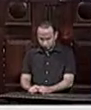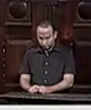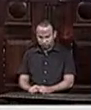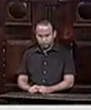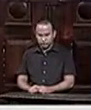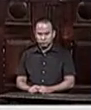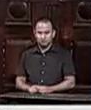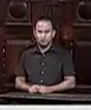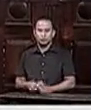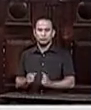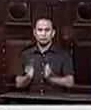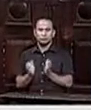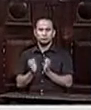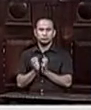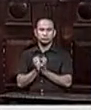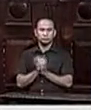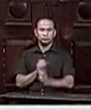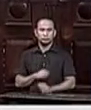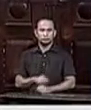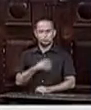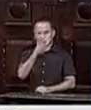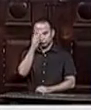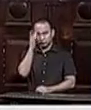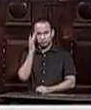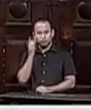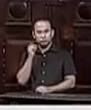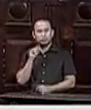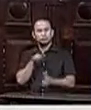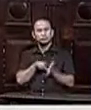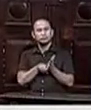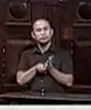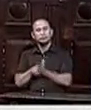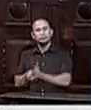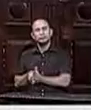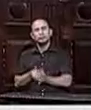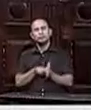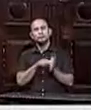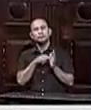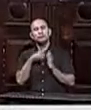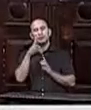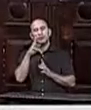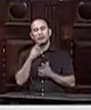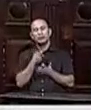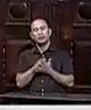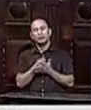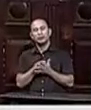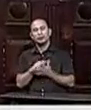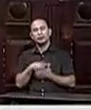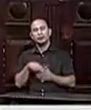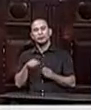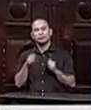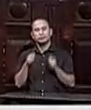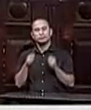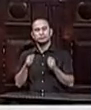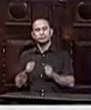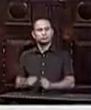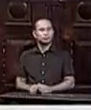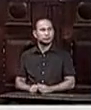cidadãos e cidadãs que fiscalizavam, que acompanhavam, que exigiam, que